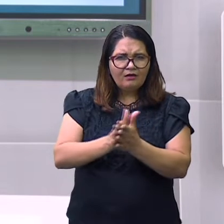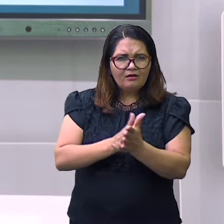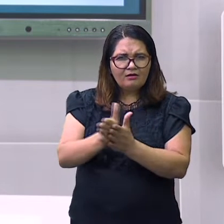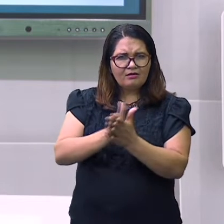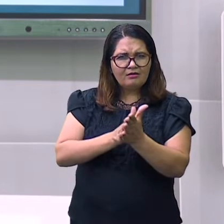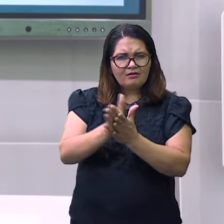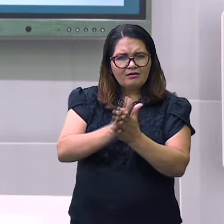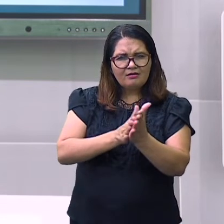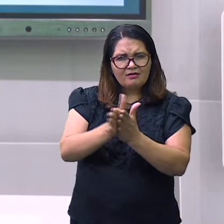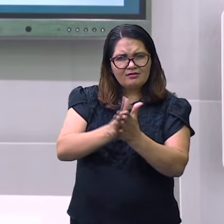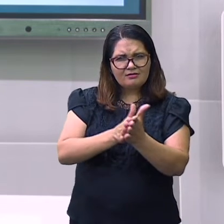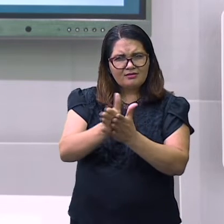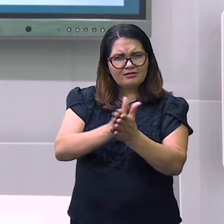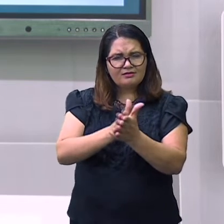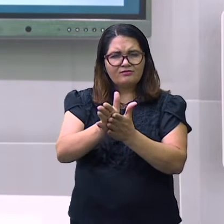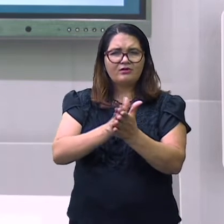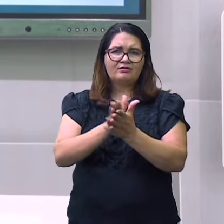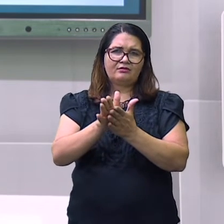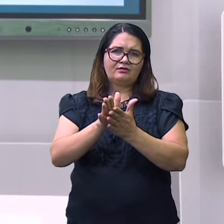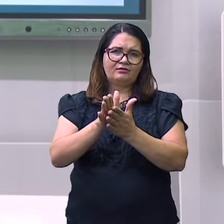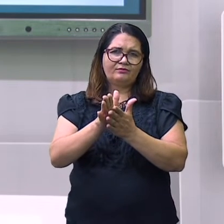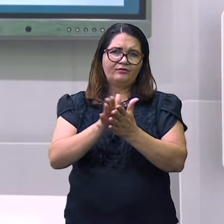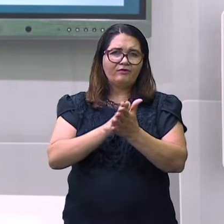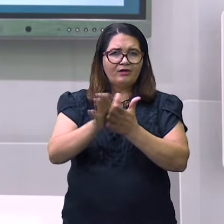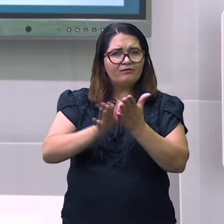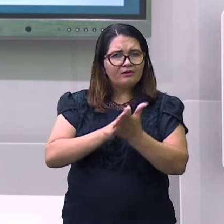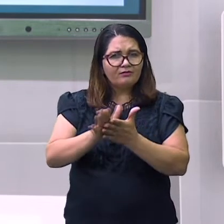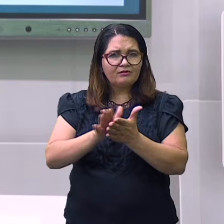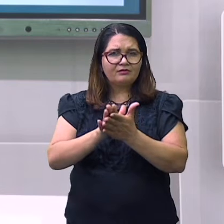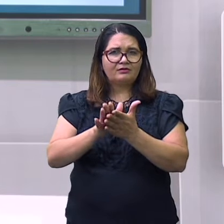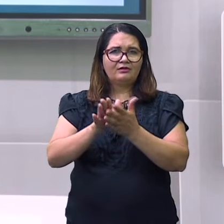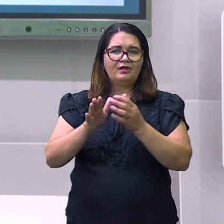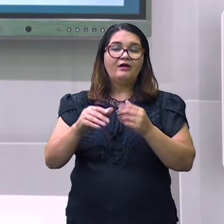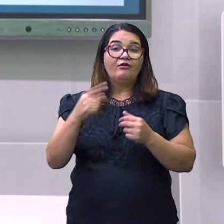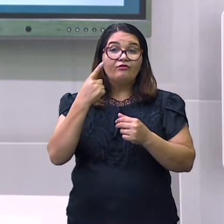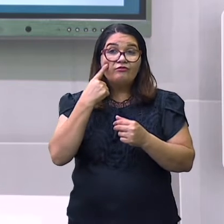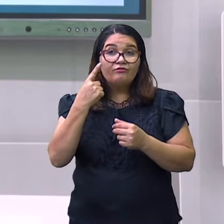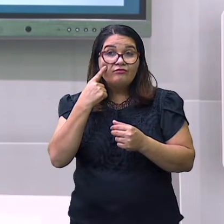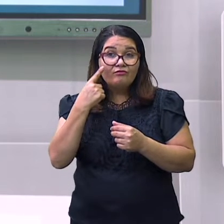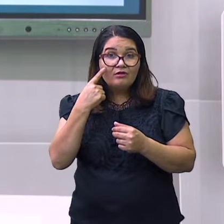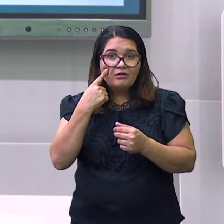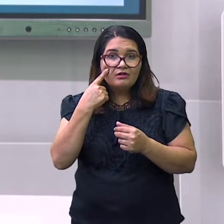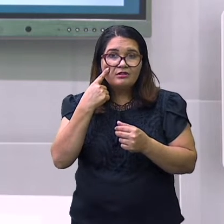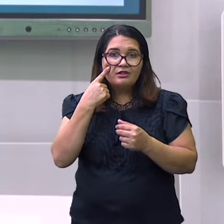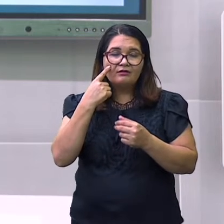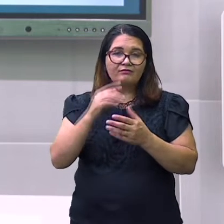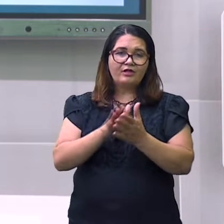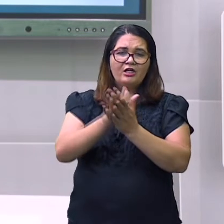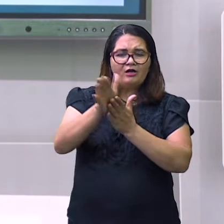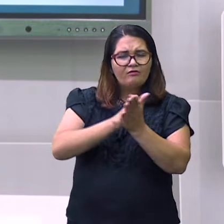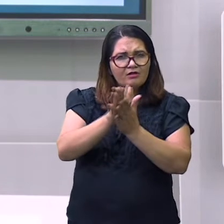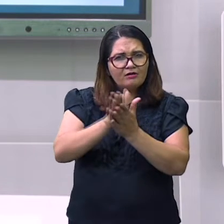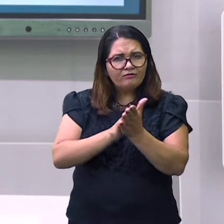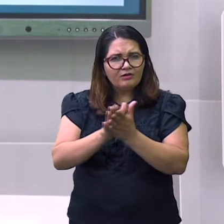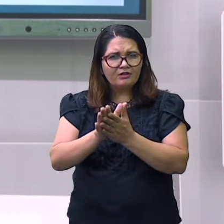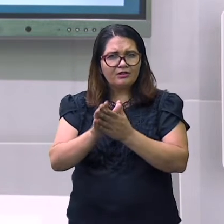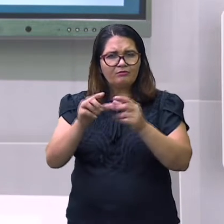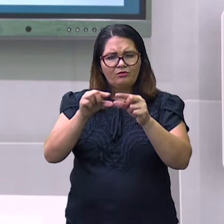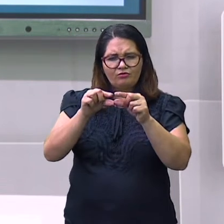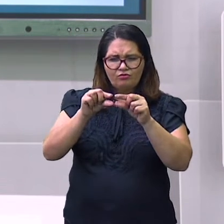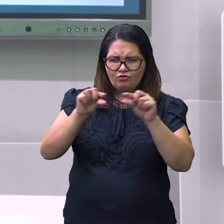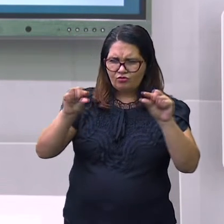uma mesa, não é mesmo? Então, é exatamente isso que eu vou fazer, ó. Primeiro, eu fiz a minhoquinha, agora eu venho apertando, ó, para que